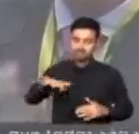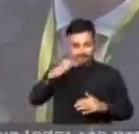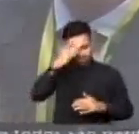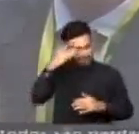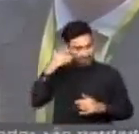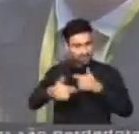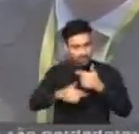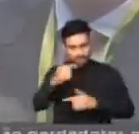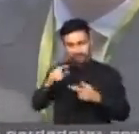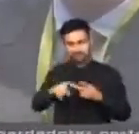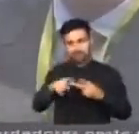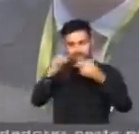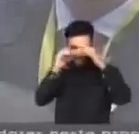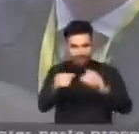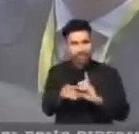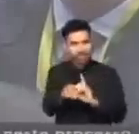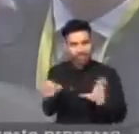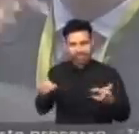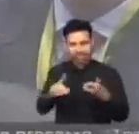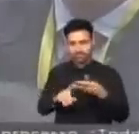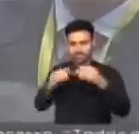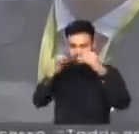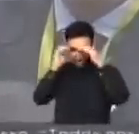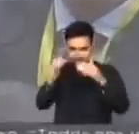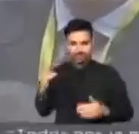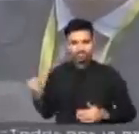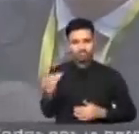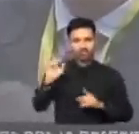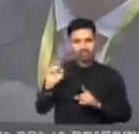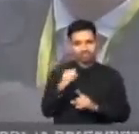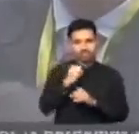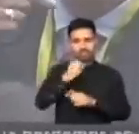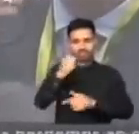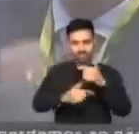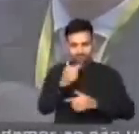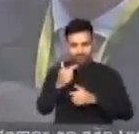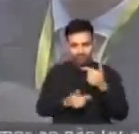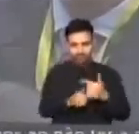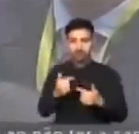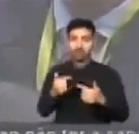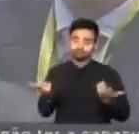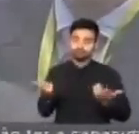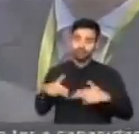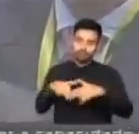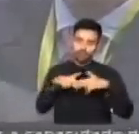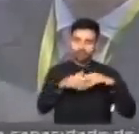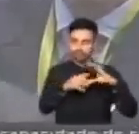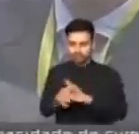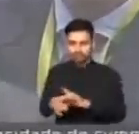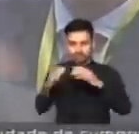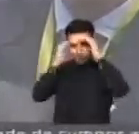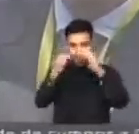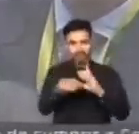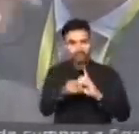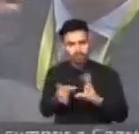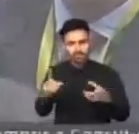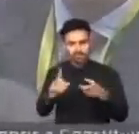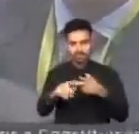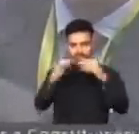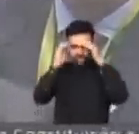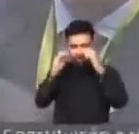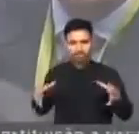respeito à democracia, respeito à valorização social do trabalho. E é nestas circunstâncias, respeitando a democracia,